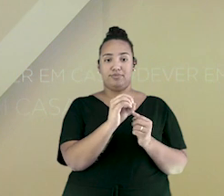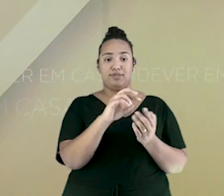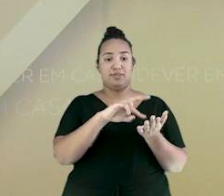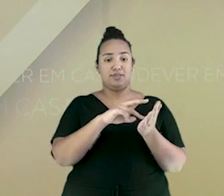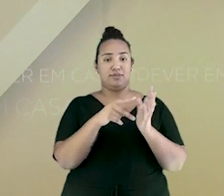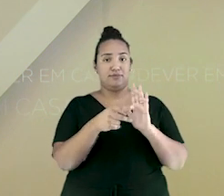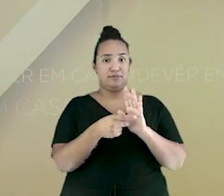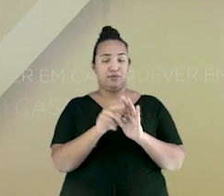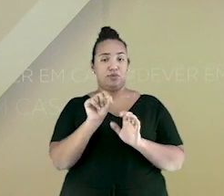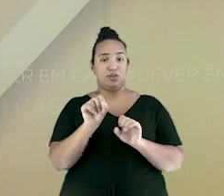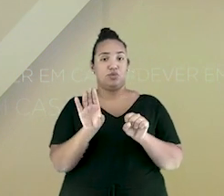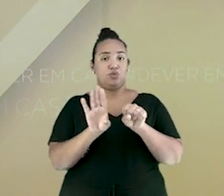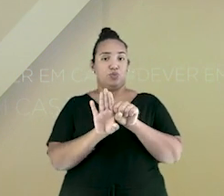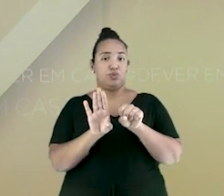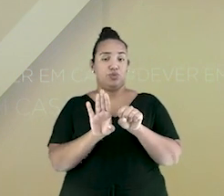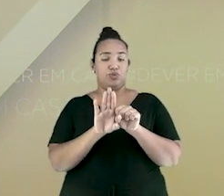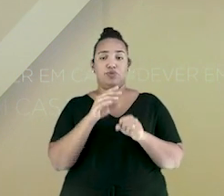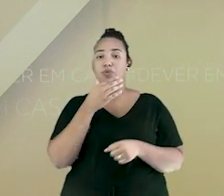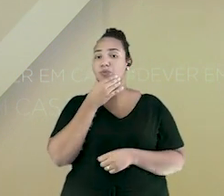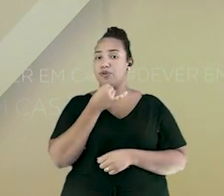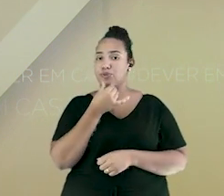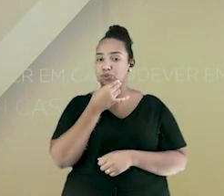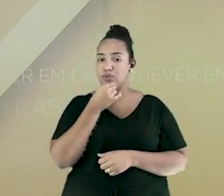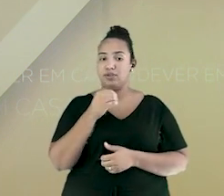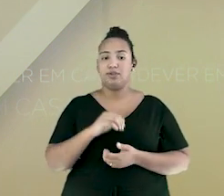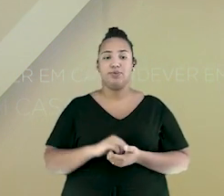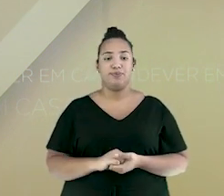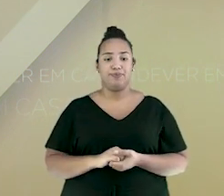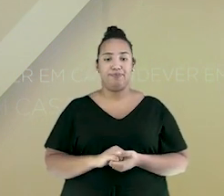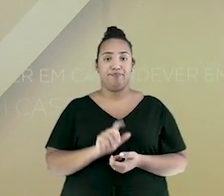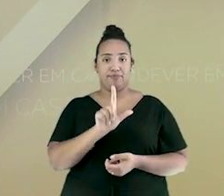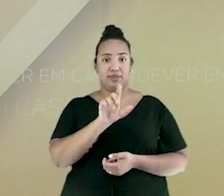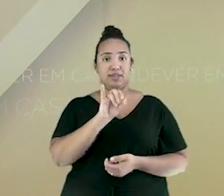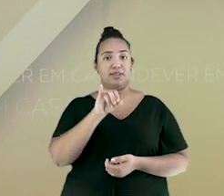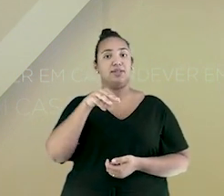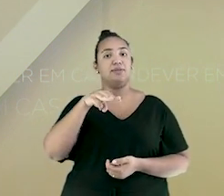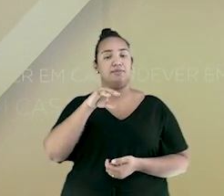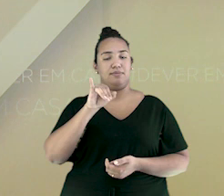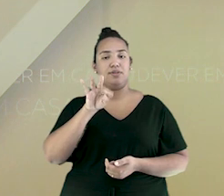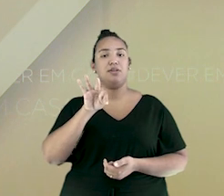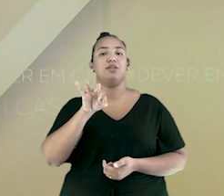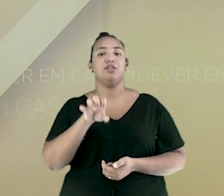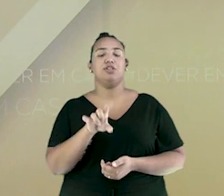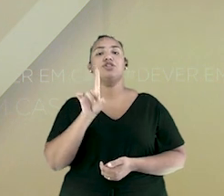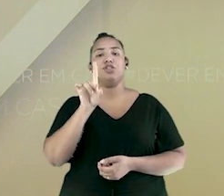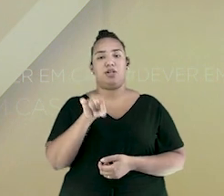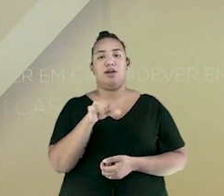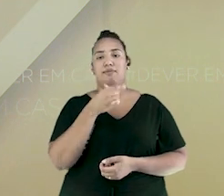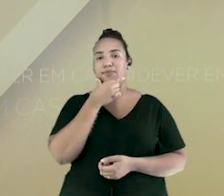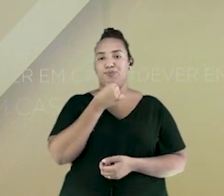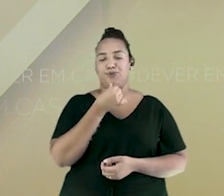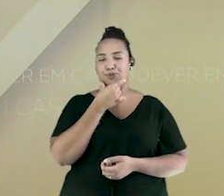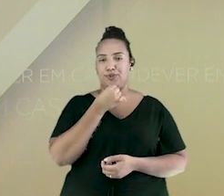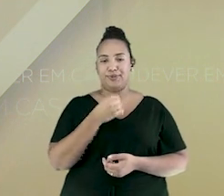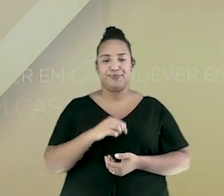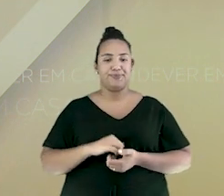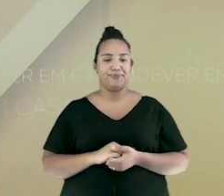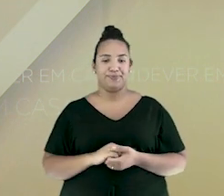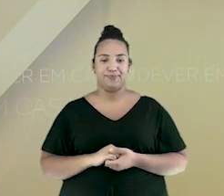que indica uma palavra masculina. Divisa e fronteira não poderiam ser, pois são